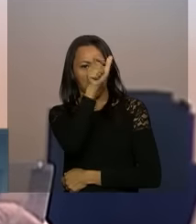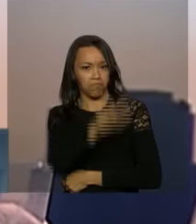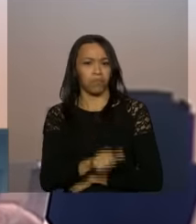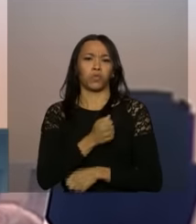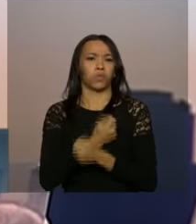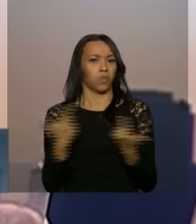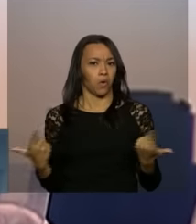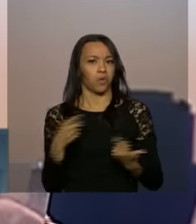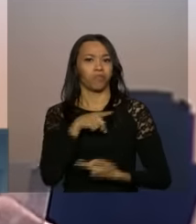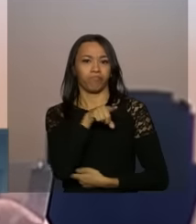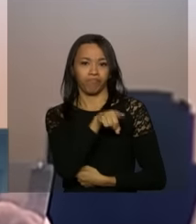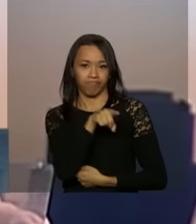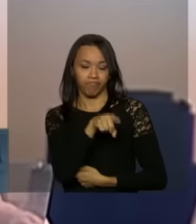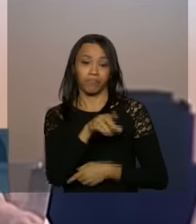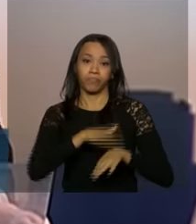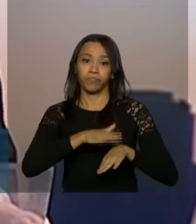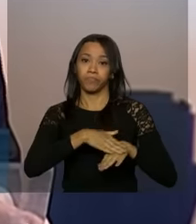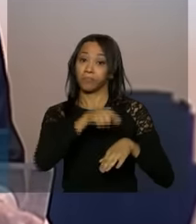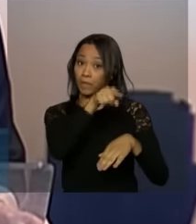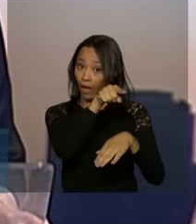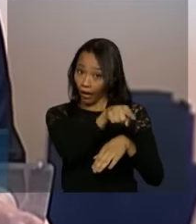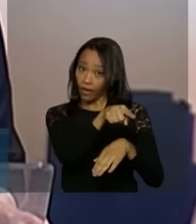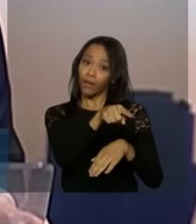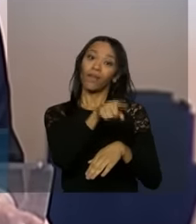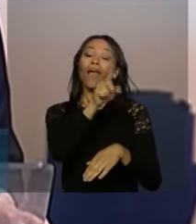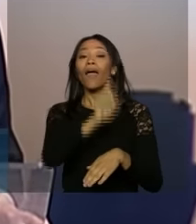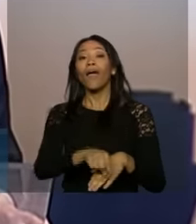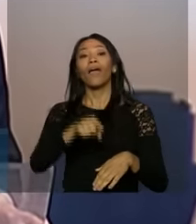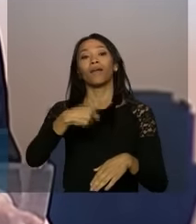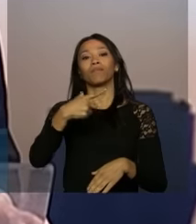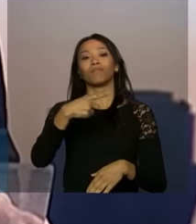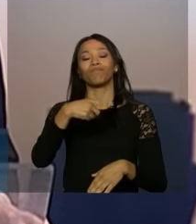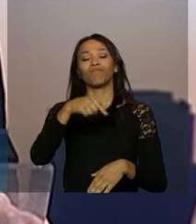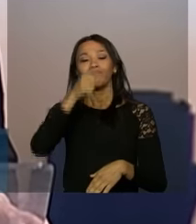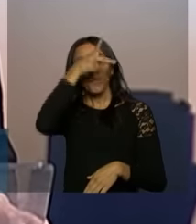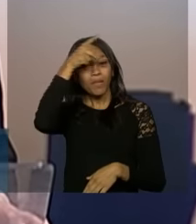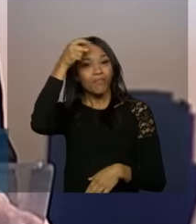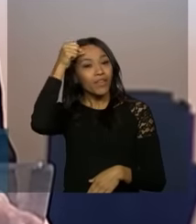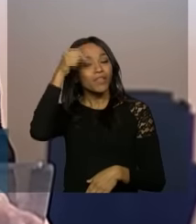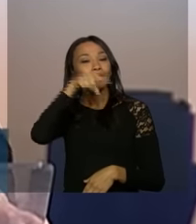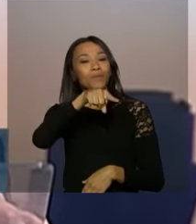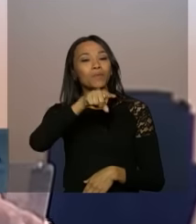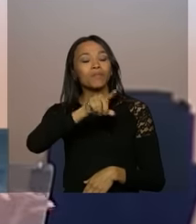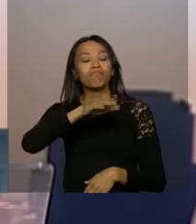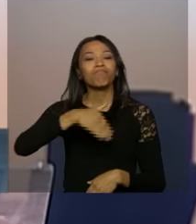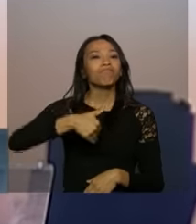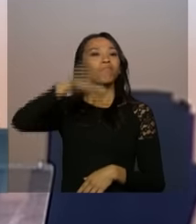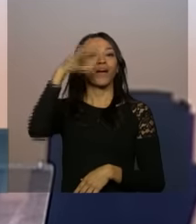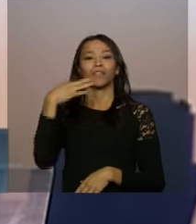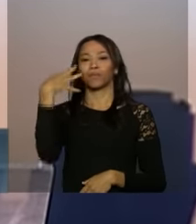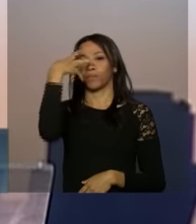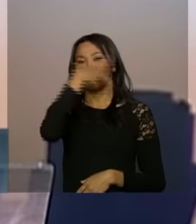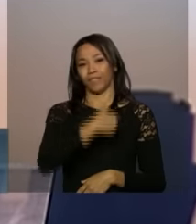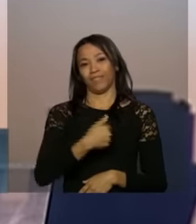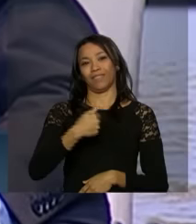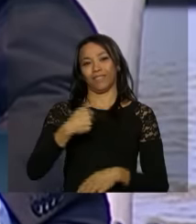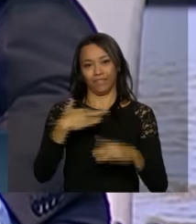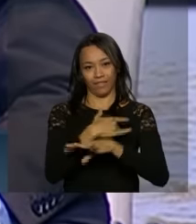Ele, segundo ele, é o prefeito da cidade mais bonita do